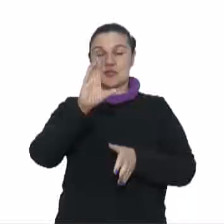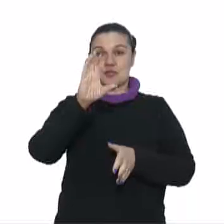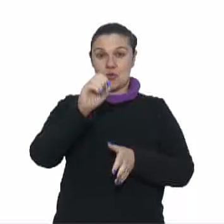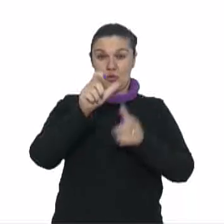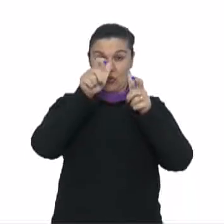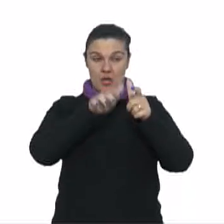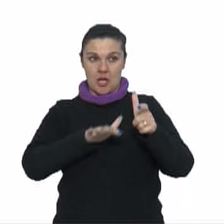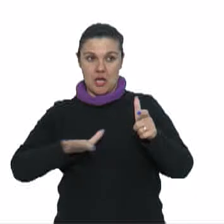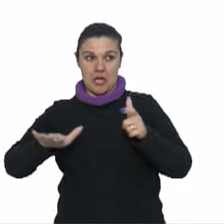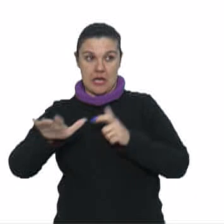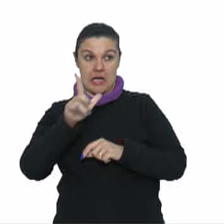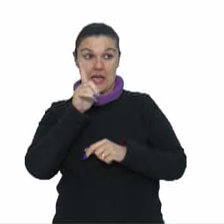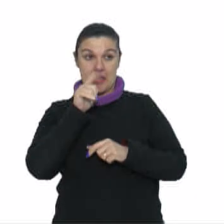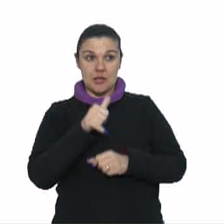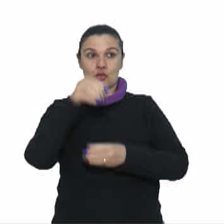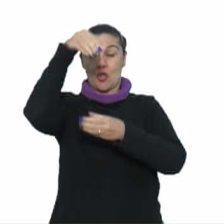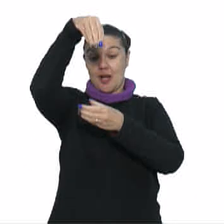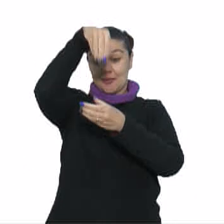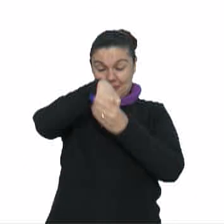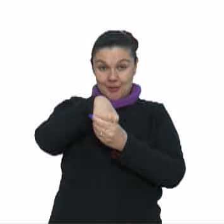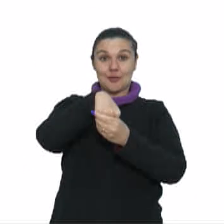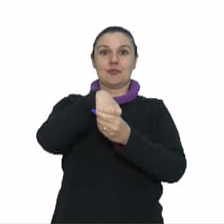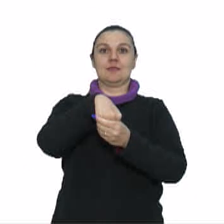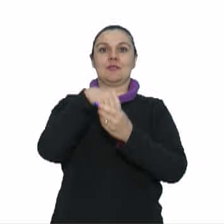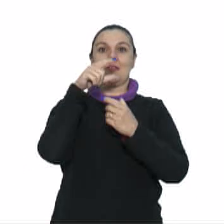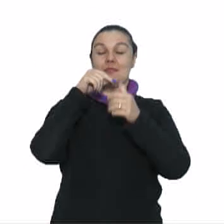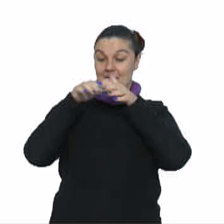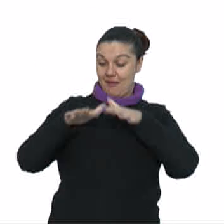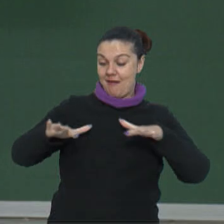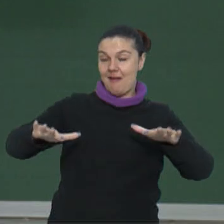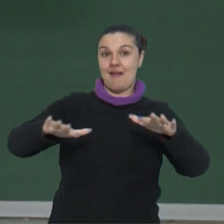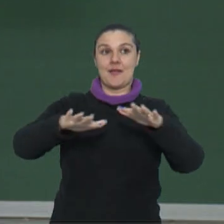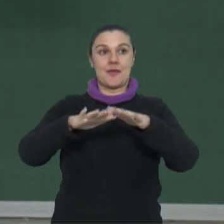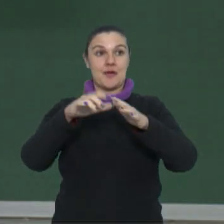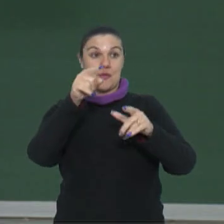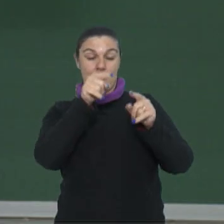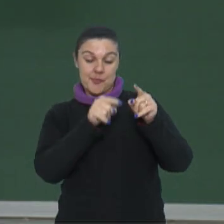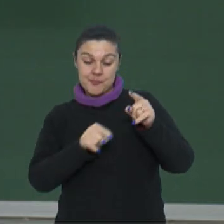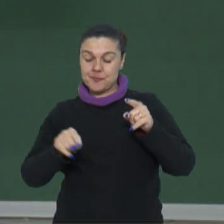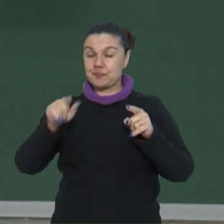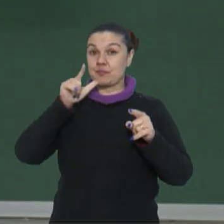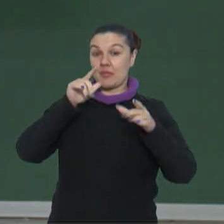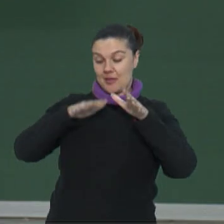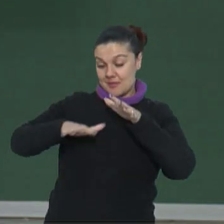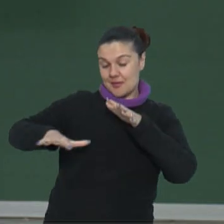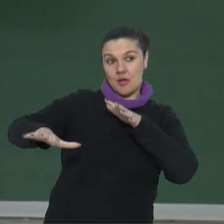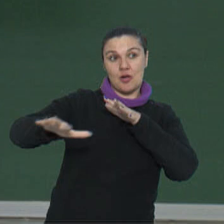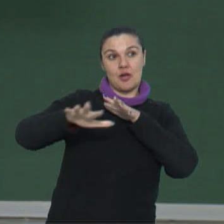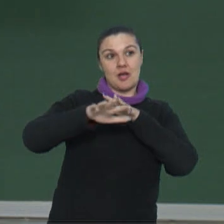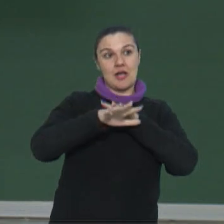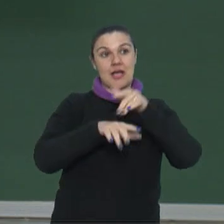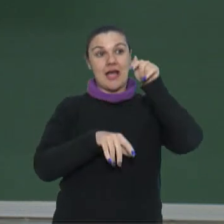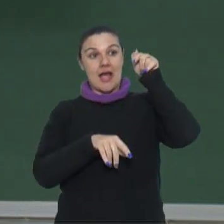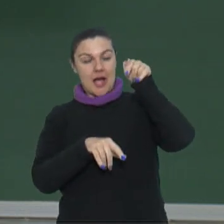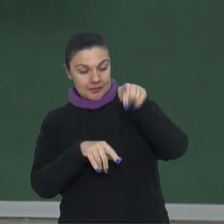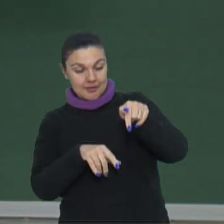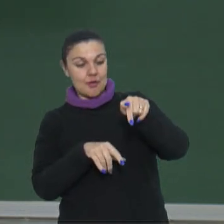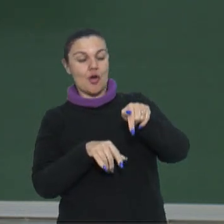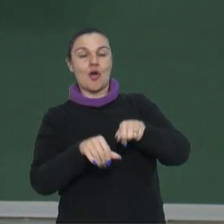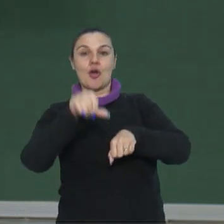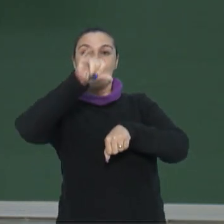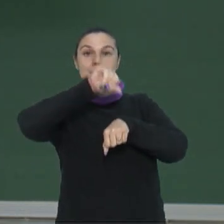muito úmida. Não, não é proximidade, não. É dentro do lago Texcoco. Isso aqui é o lago Texcoco. Aqui está a cidade